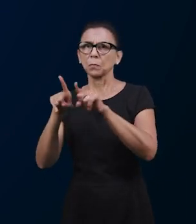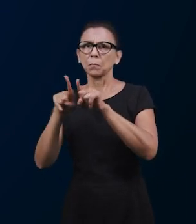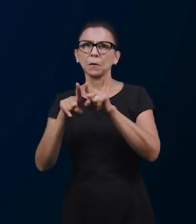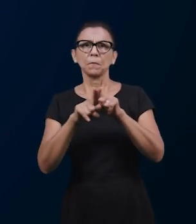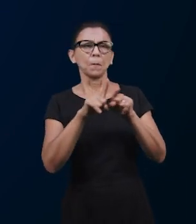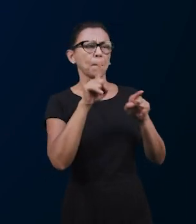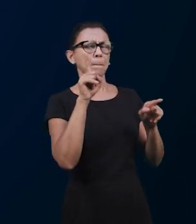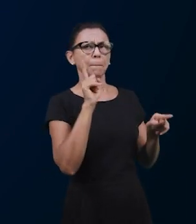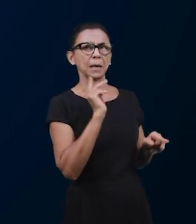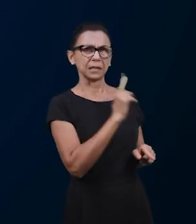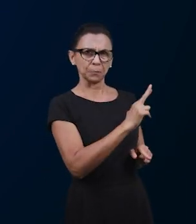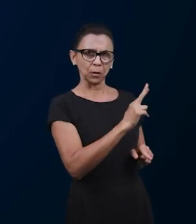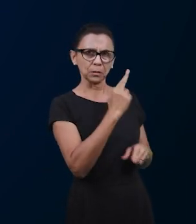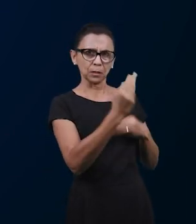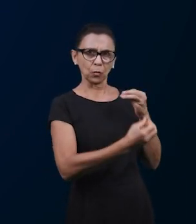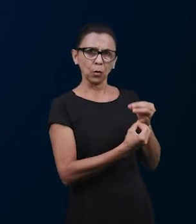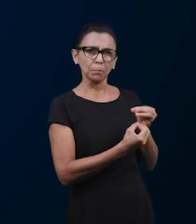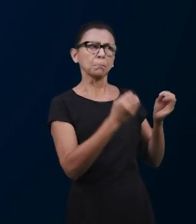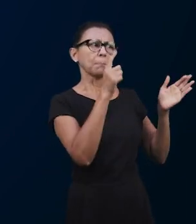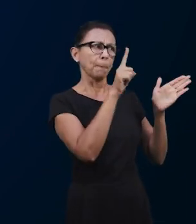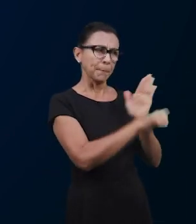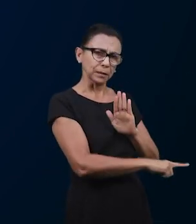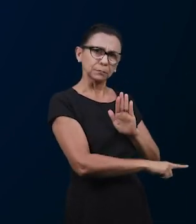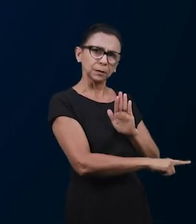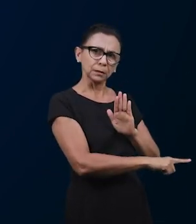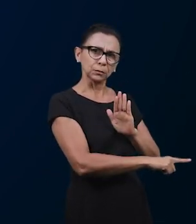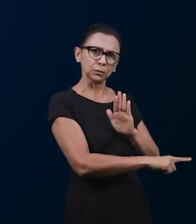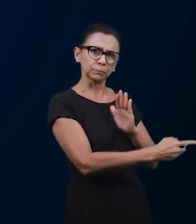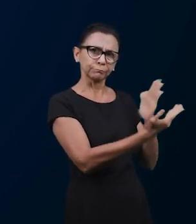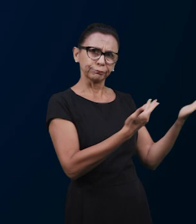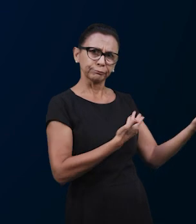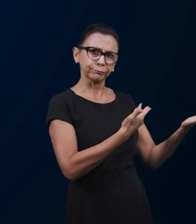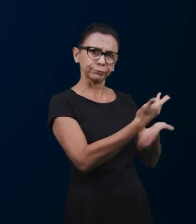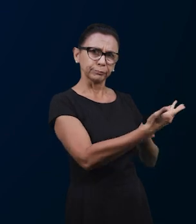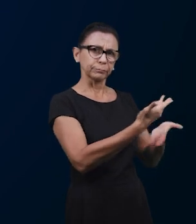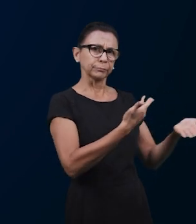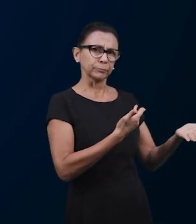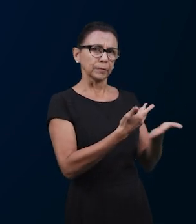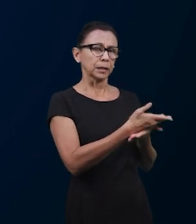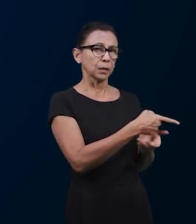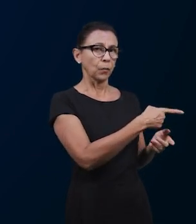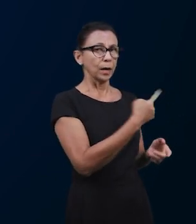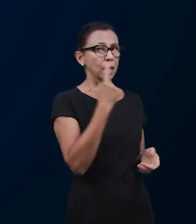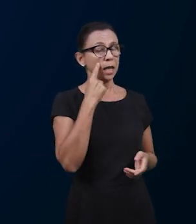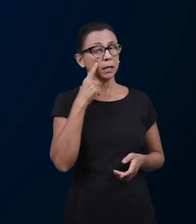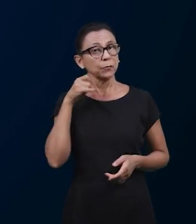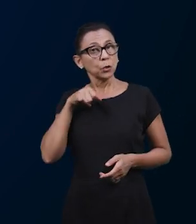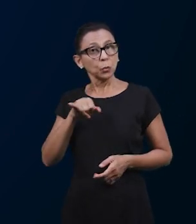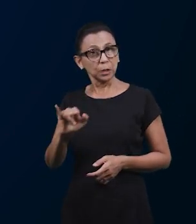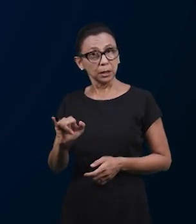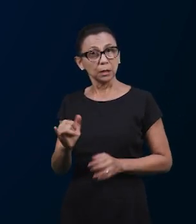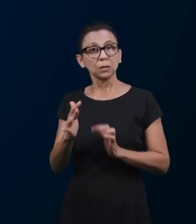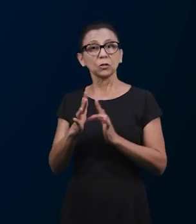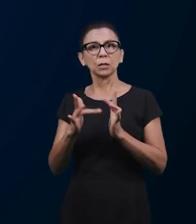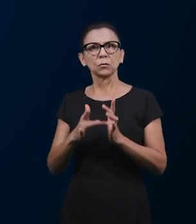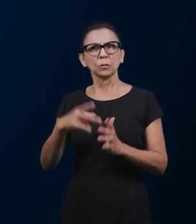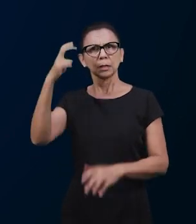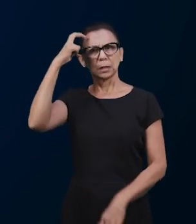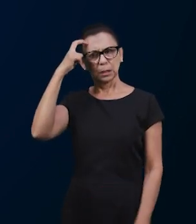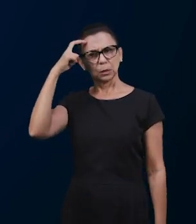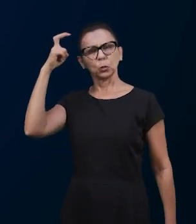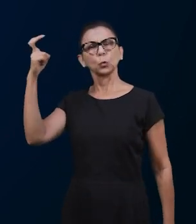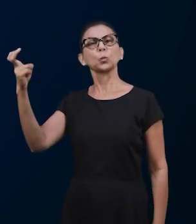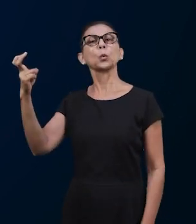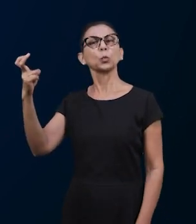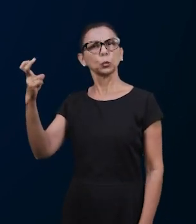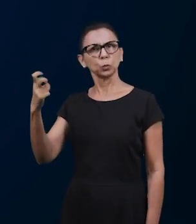ele era um doutor, ele era conhecido da lei, Jesus tratou ele à altura para que ele também soubesse que o Senhor Jesus era muito sábio